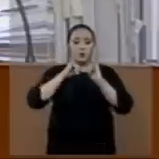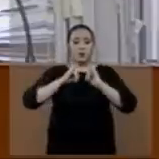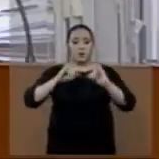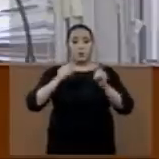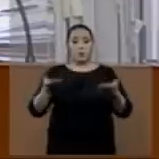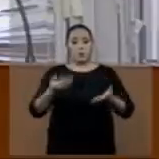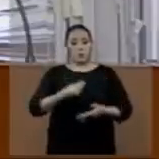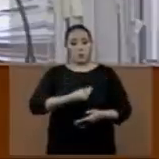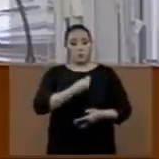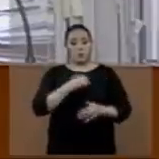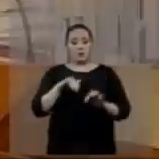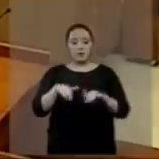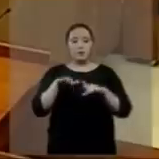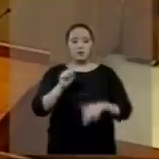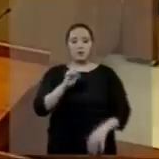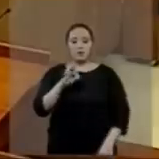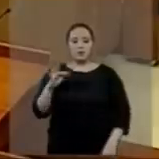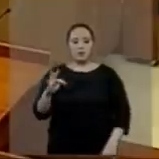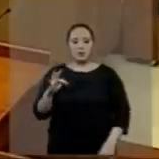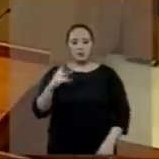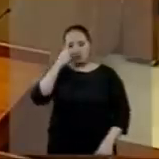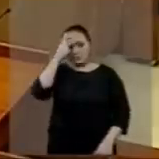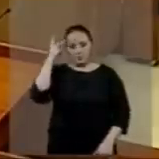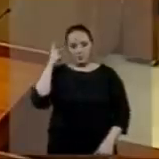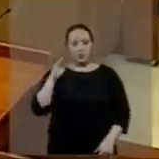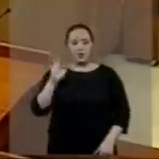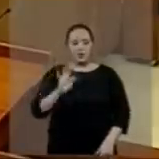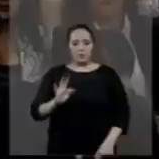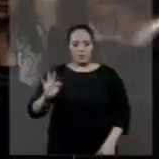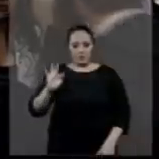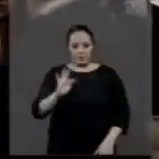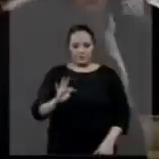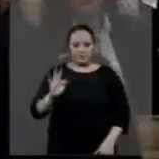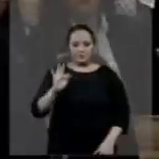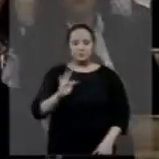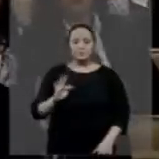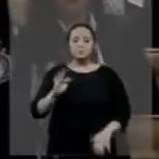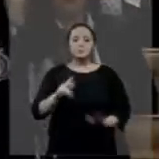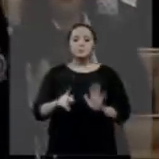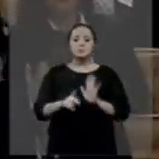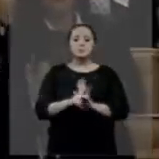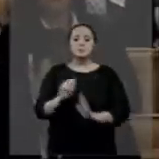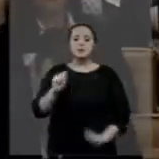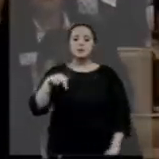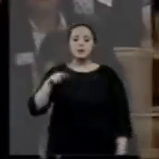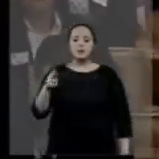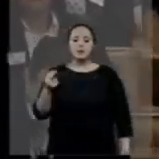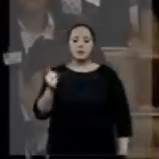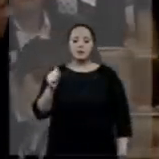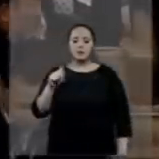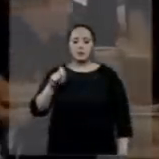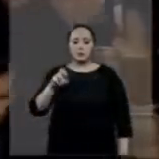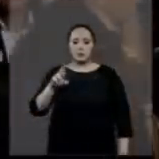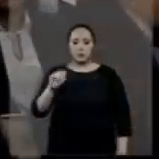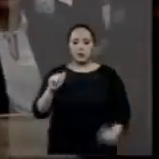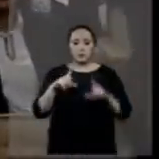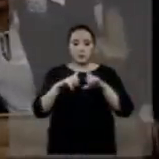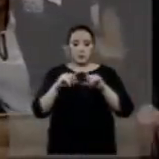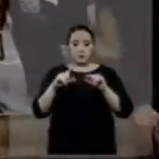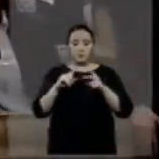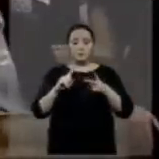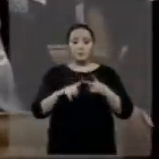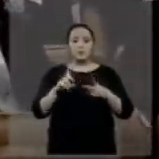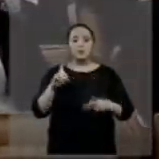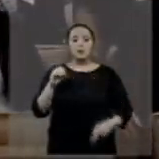estão presentes neste plenário graduandos das seguintes instituições de ensino: Faculdade Anhanguera, de Brasília, Faculdade